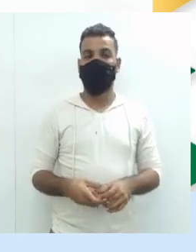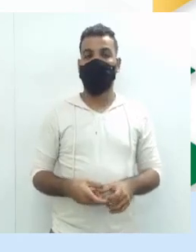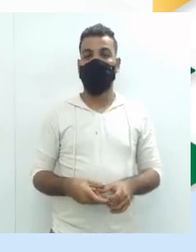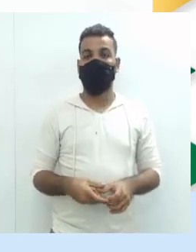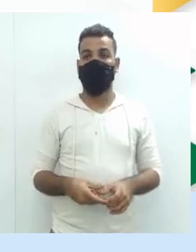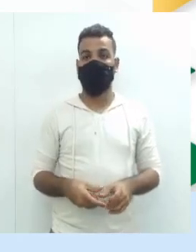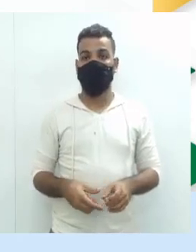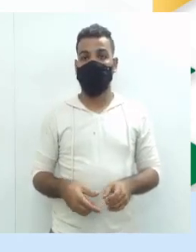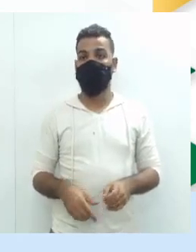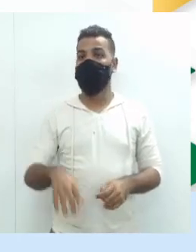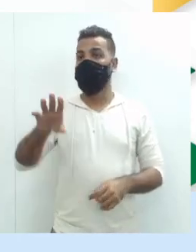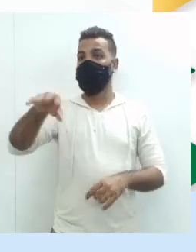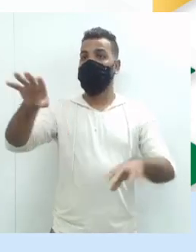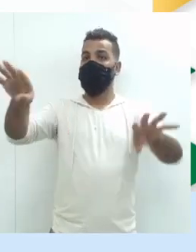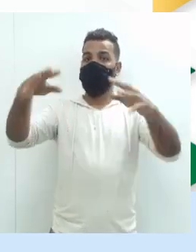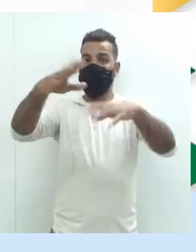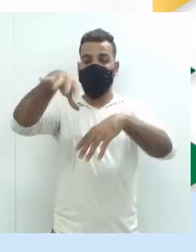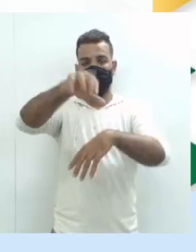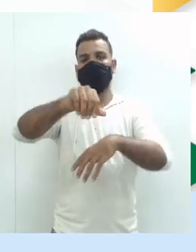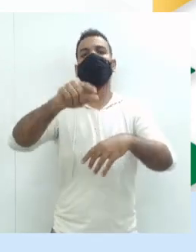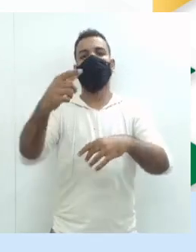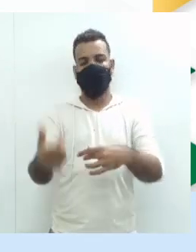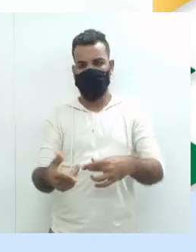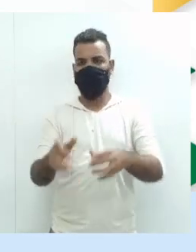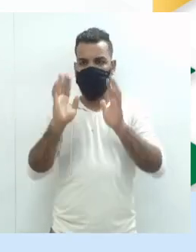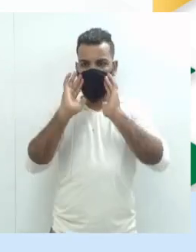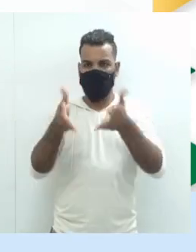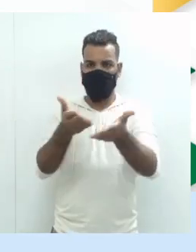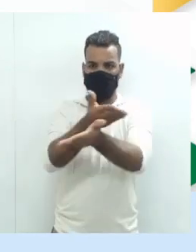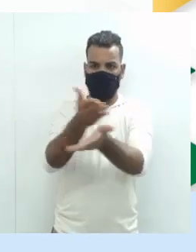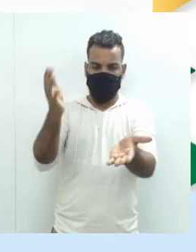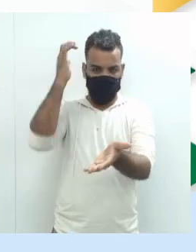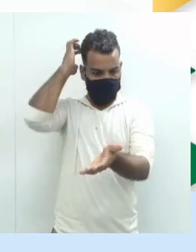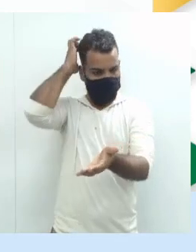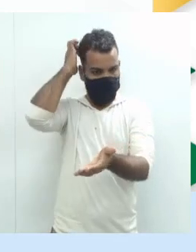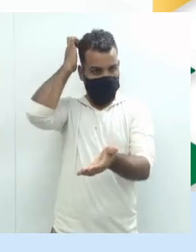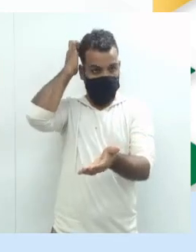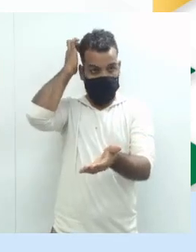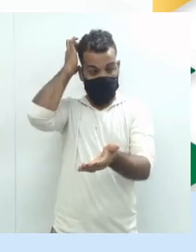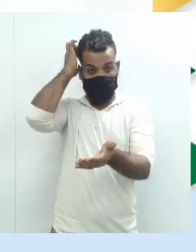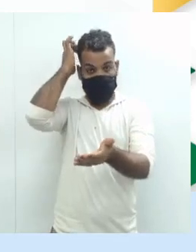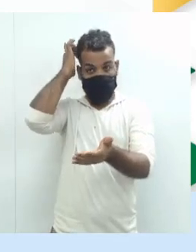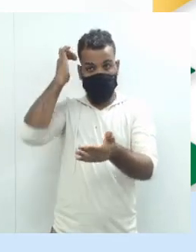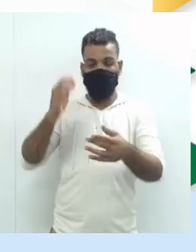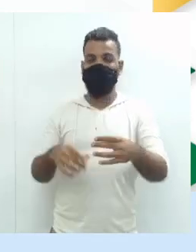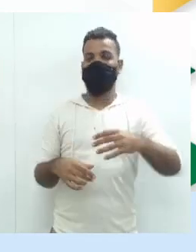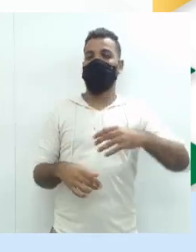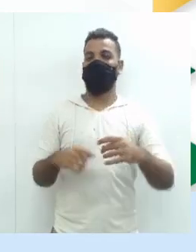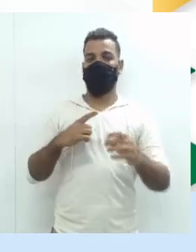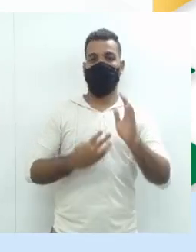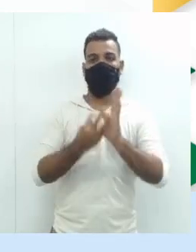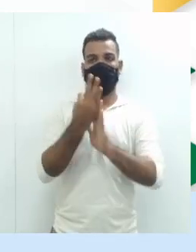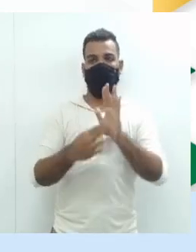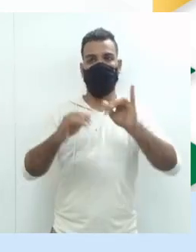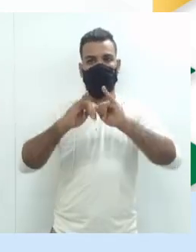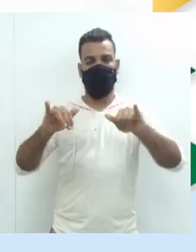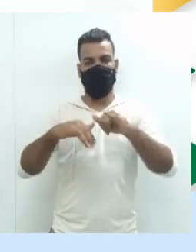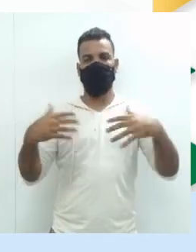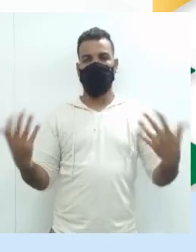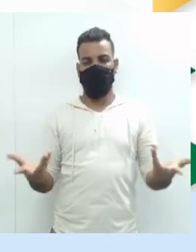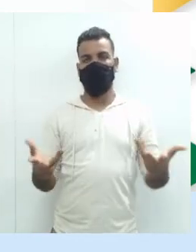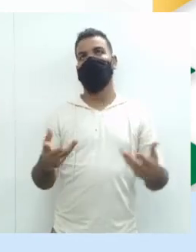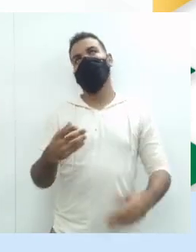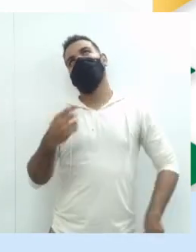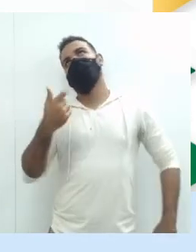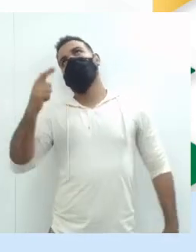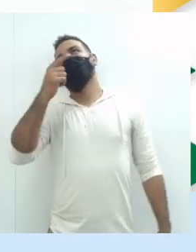né, os senhoras e senhores, está se dirigindo a esse público que deve ser atingido pelos textos publicitários.